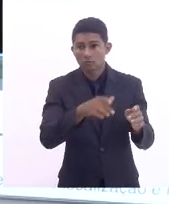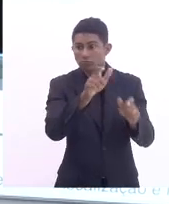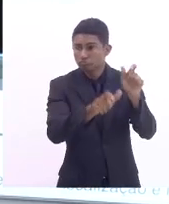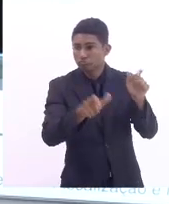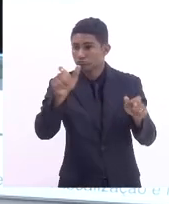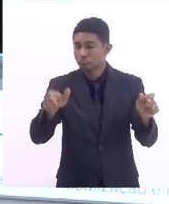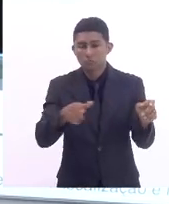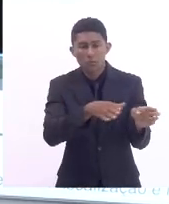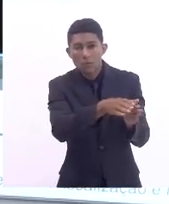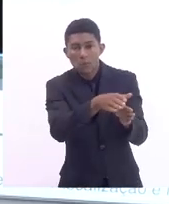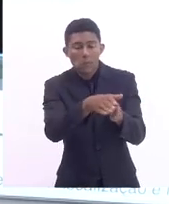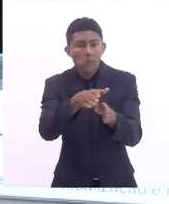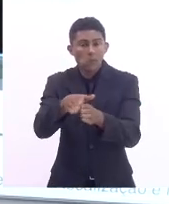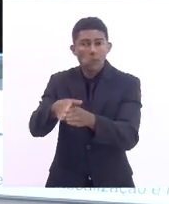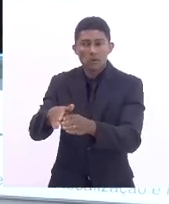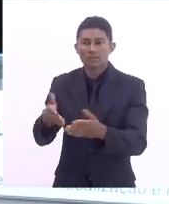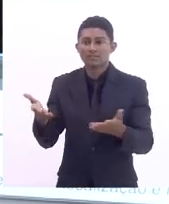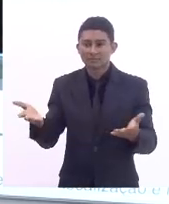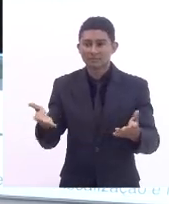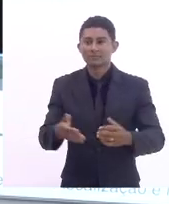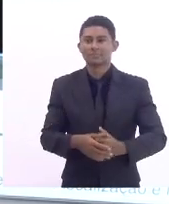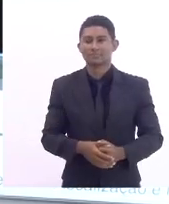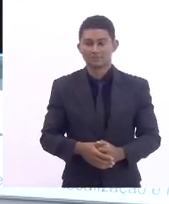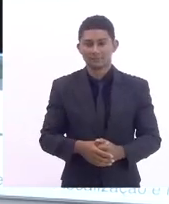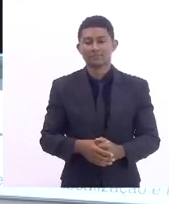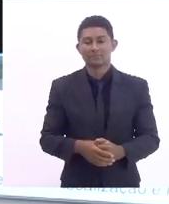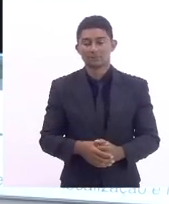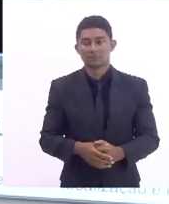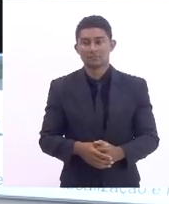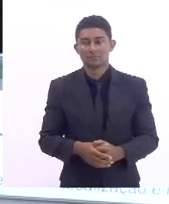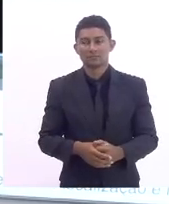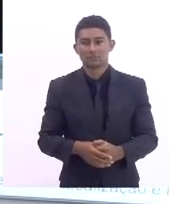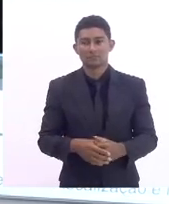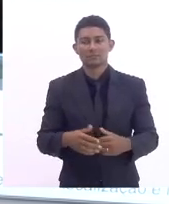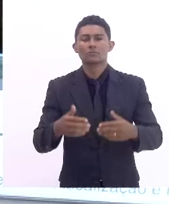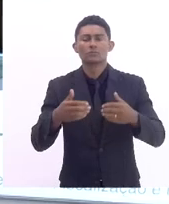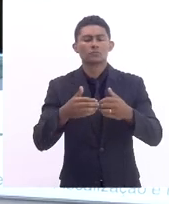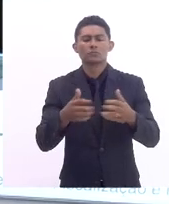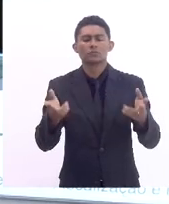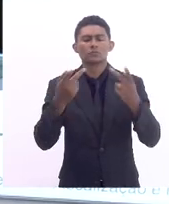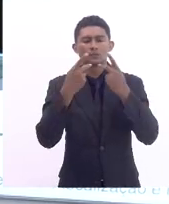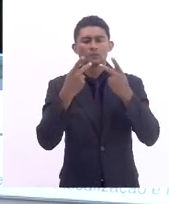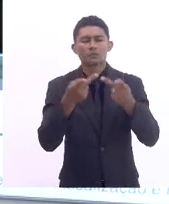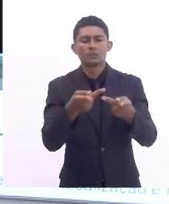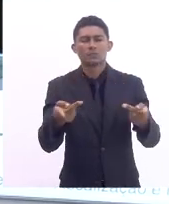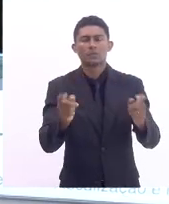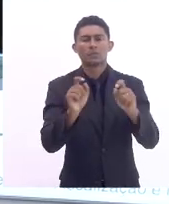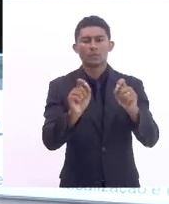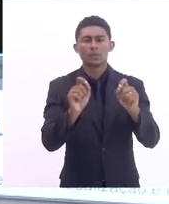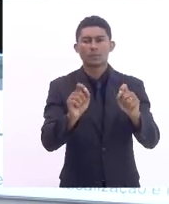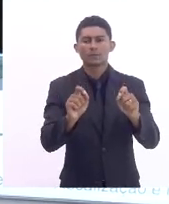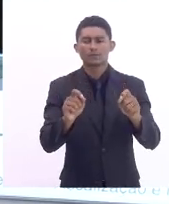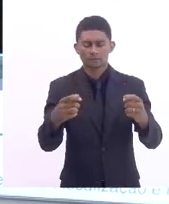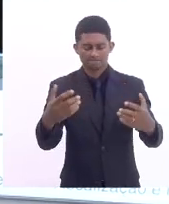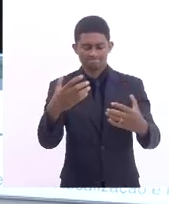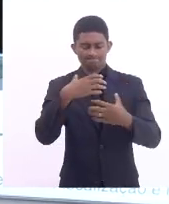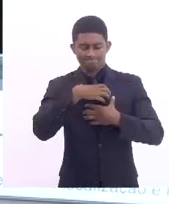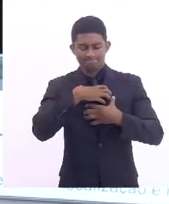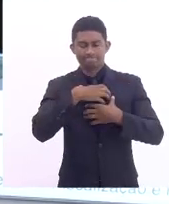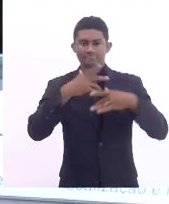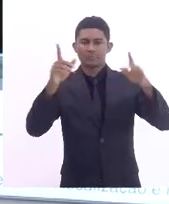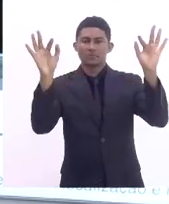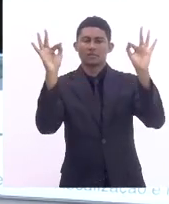nome da conselheira na Zilda e iniciou aqui a minha fala dizendo que estou muito feliz